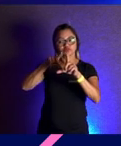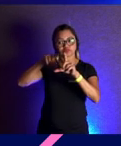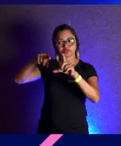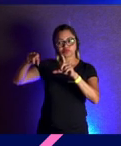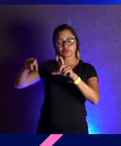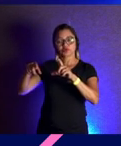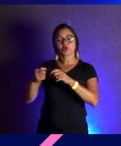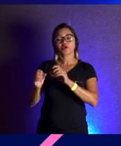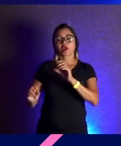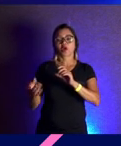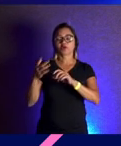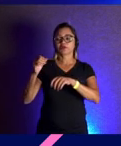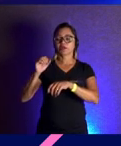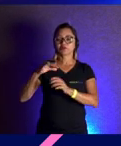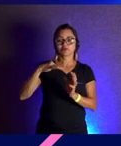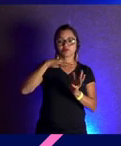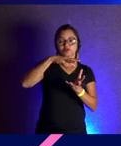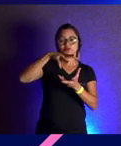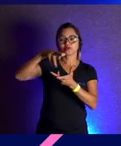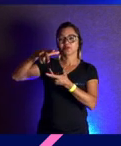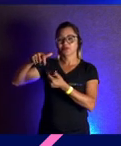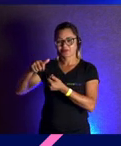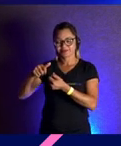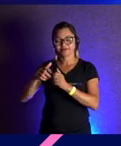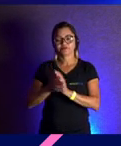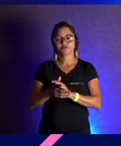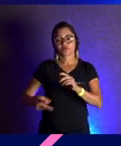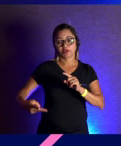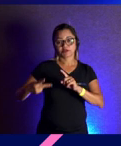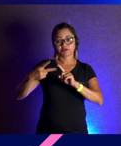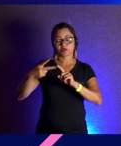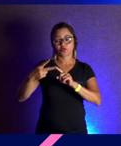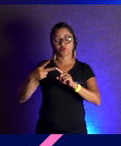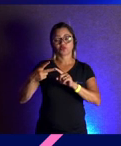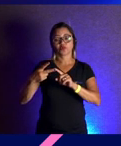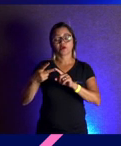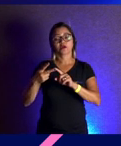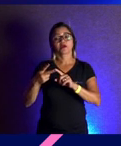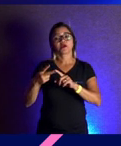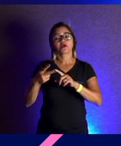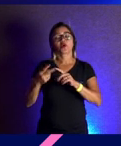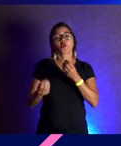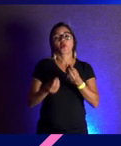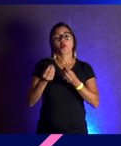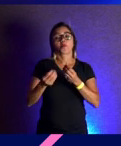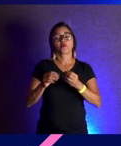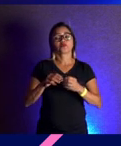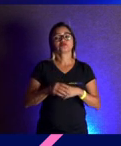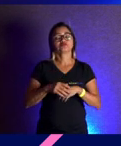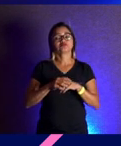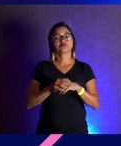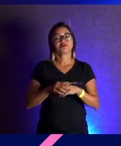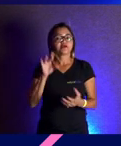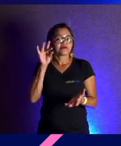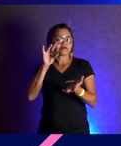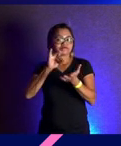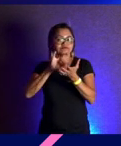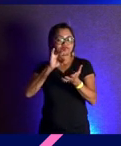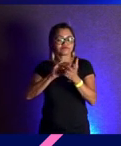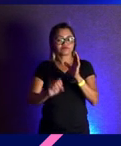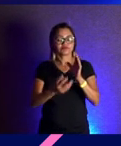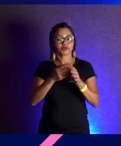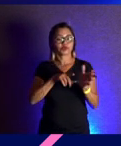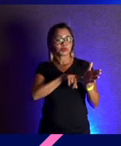o que realmente acontece no mundo. E o segundo aspecto é a aplicação desses métodos, né, em casos reais e com